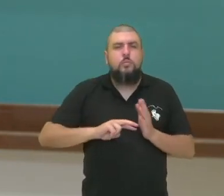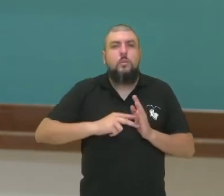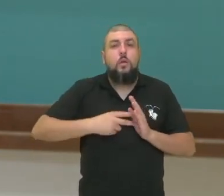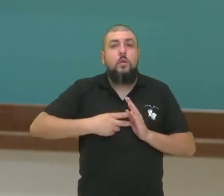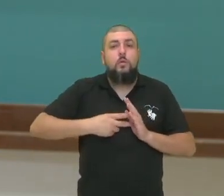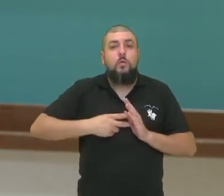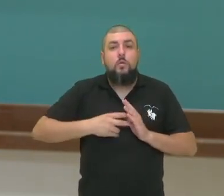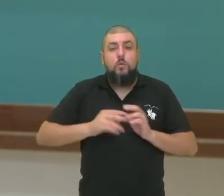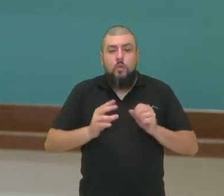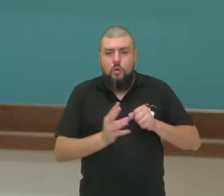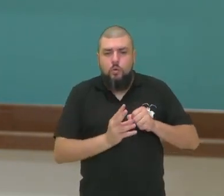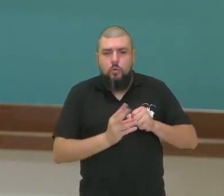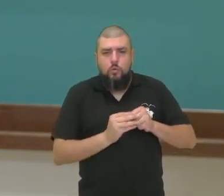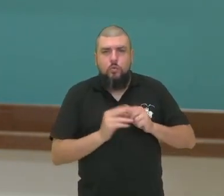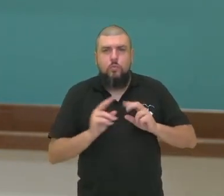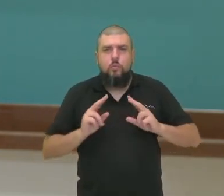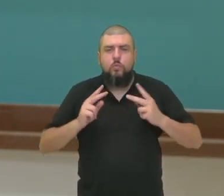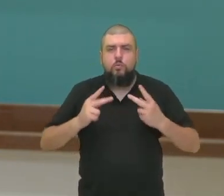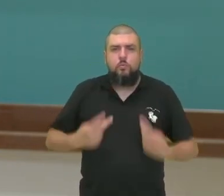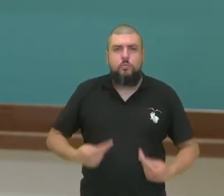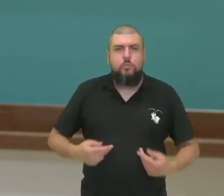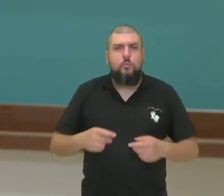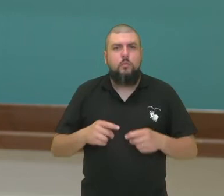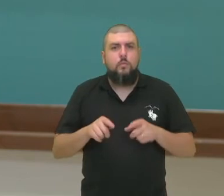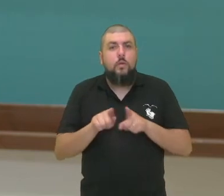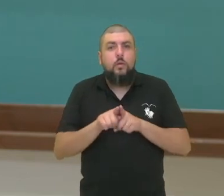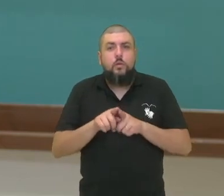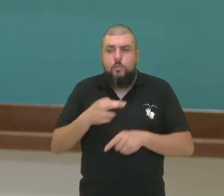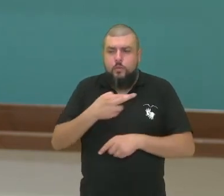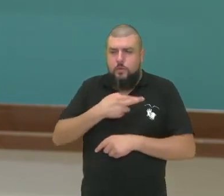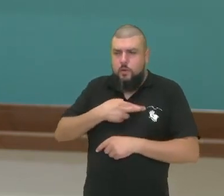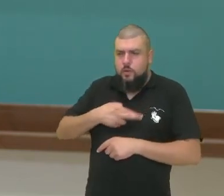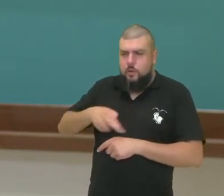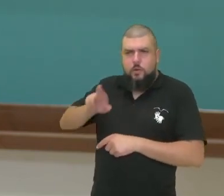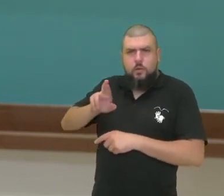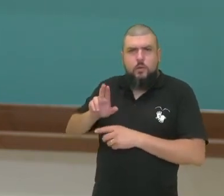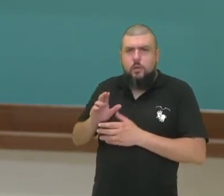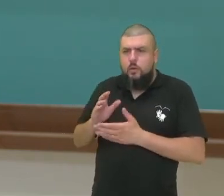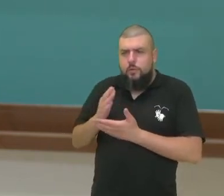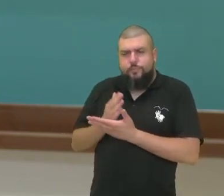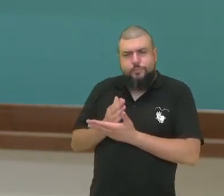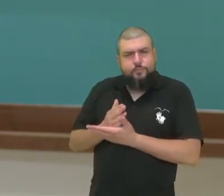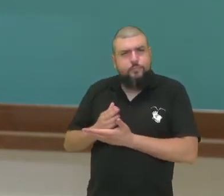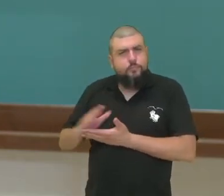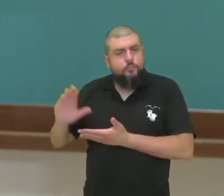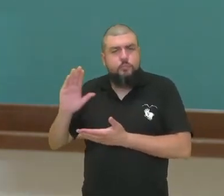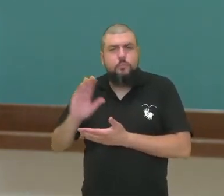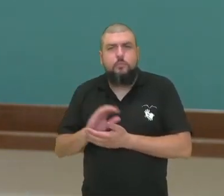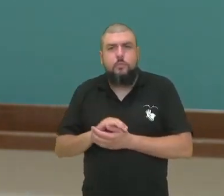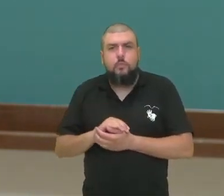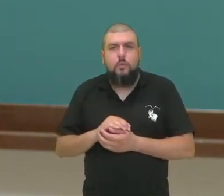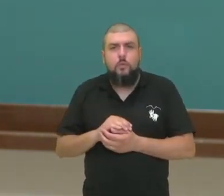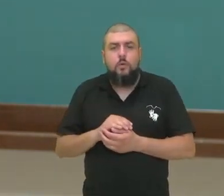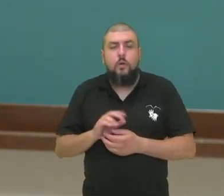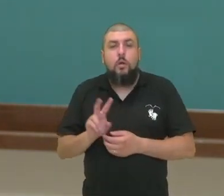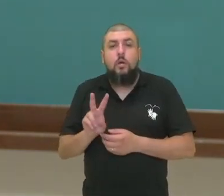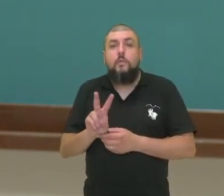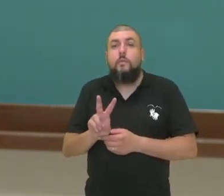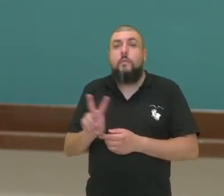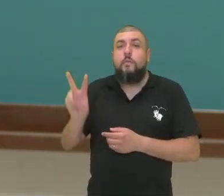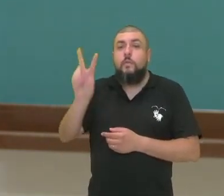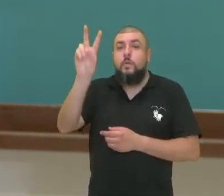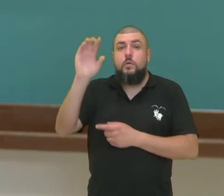humano, o abandono das autoridades religiosas que existia lá na Idade Média, a valorização da